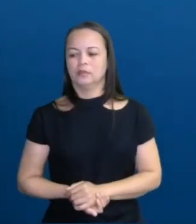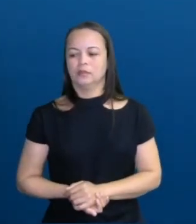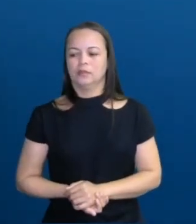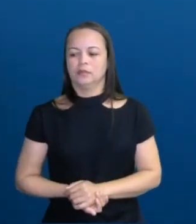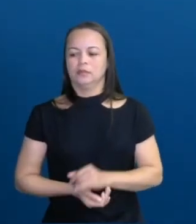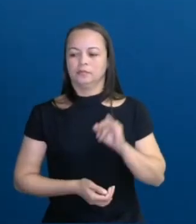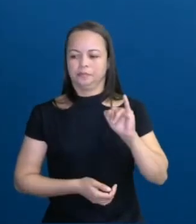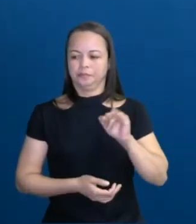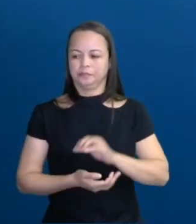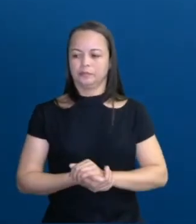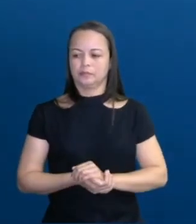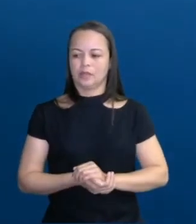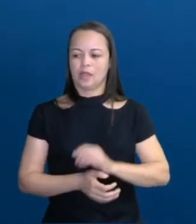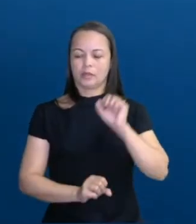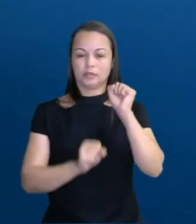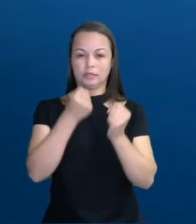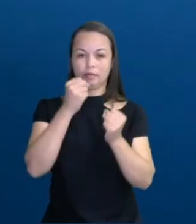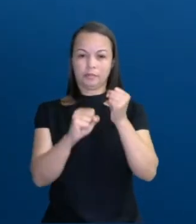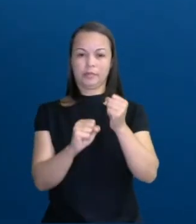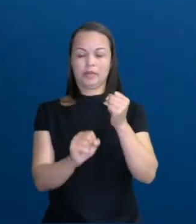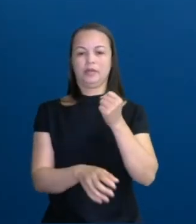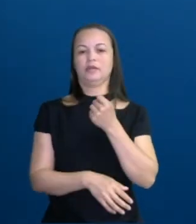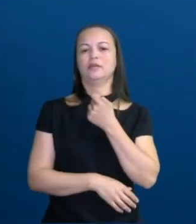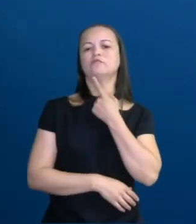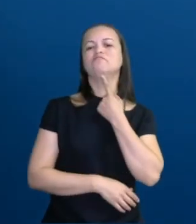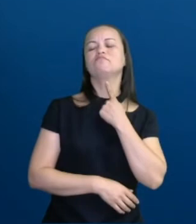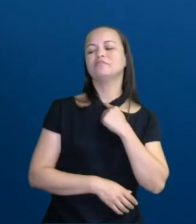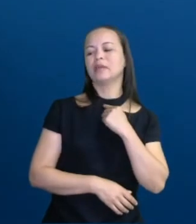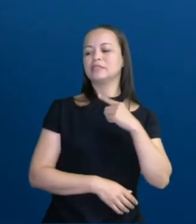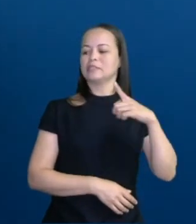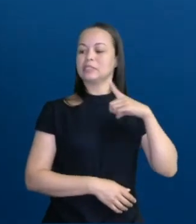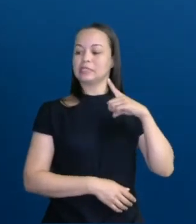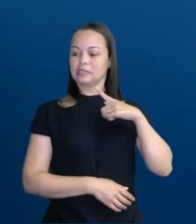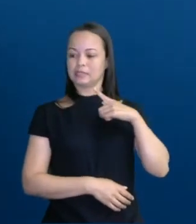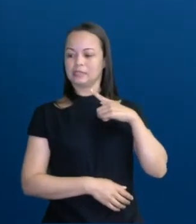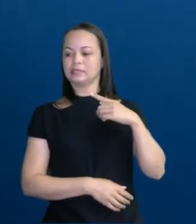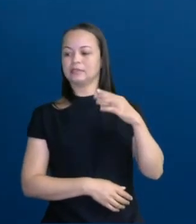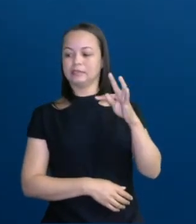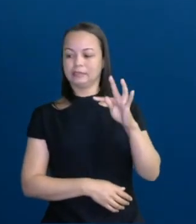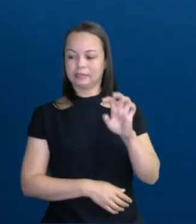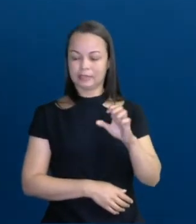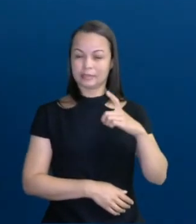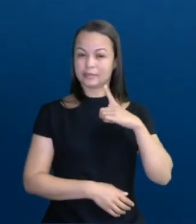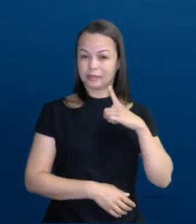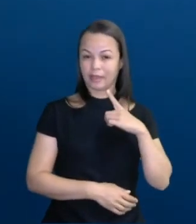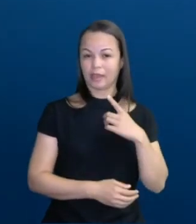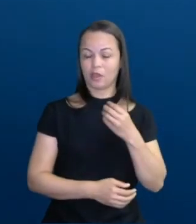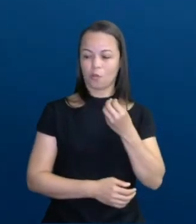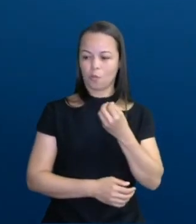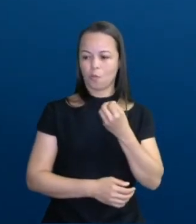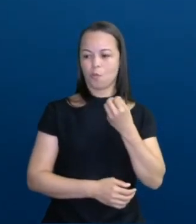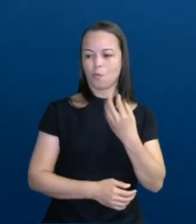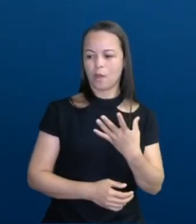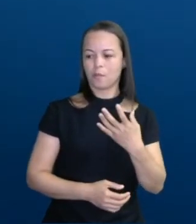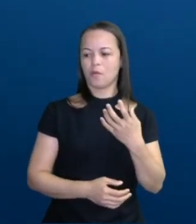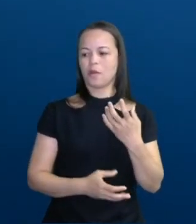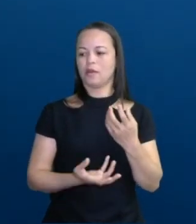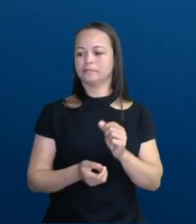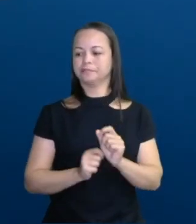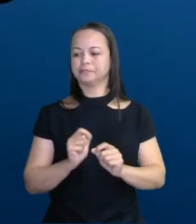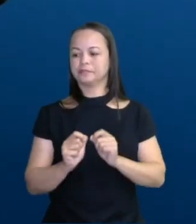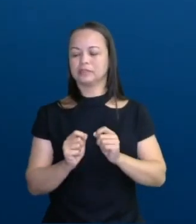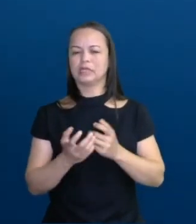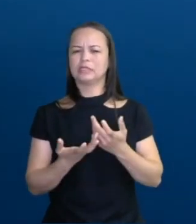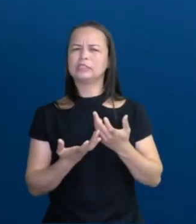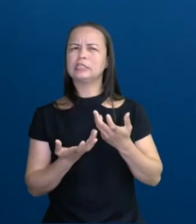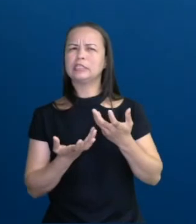letra i as empresas aspiram te Percebo o verbo aspirar quando ele tem esse sentido de desejar